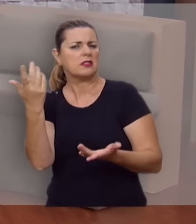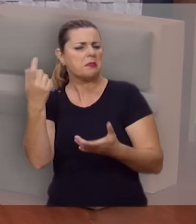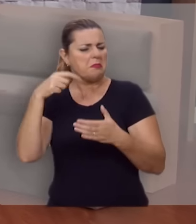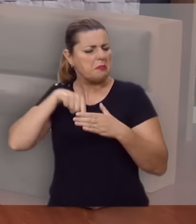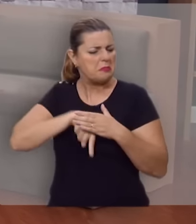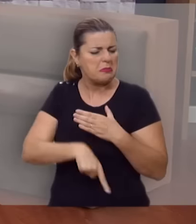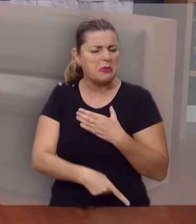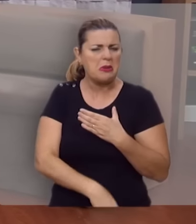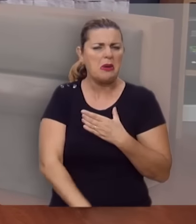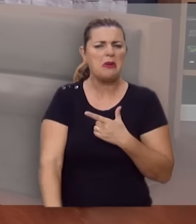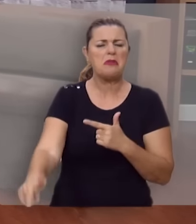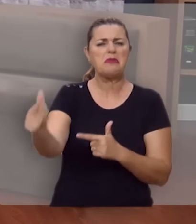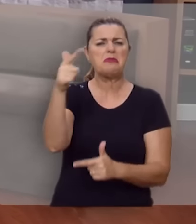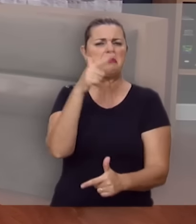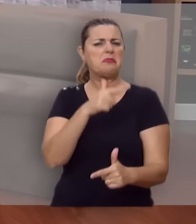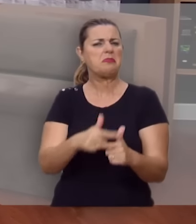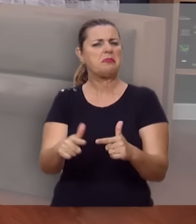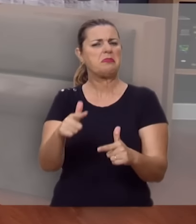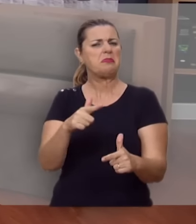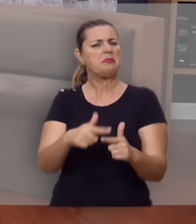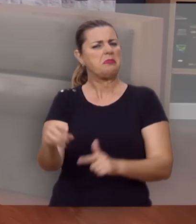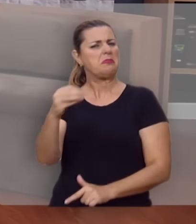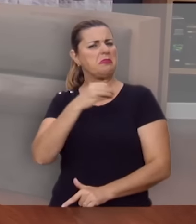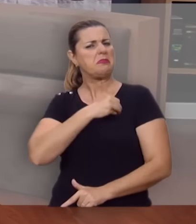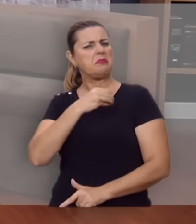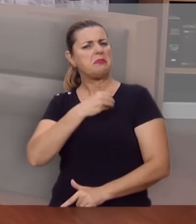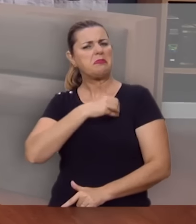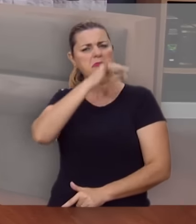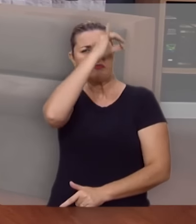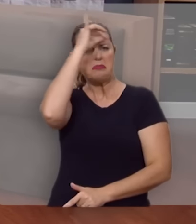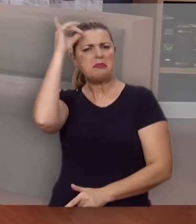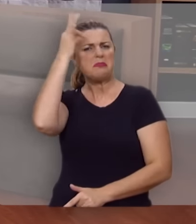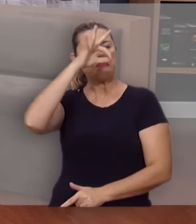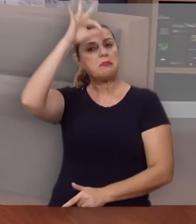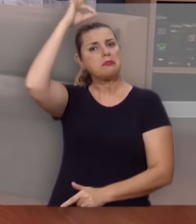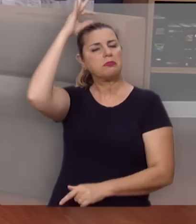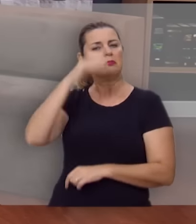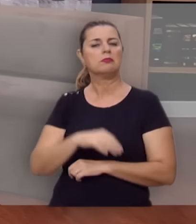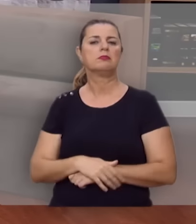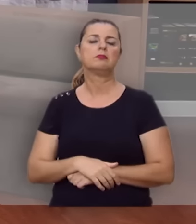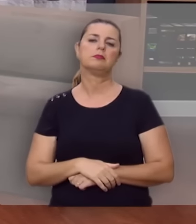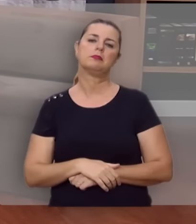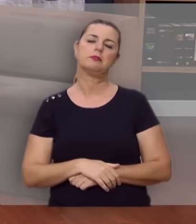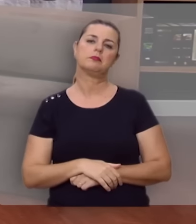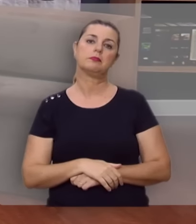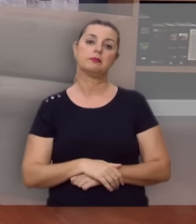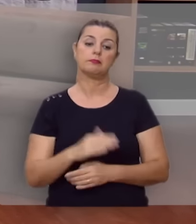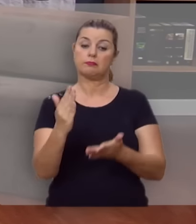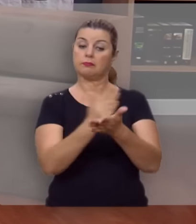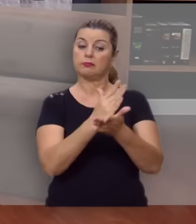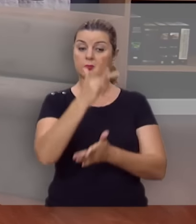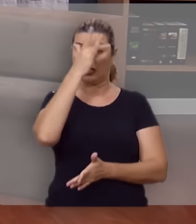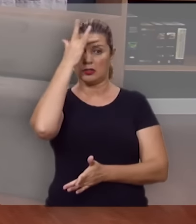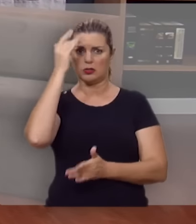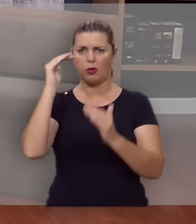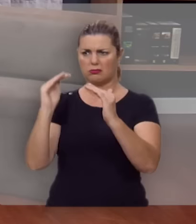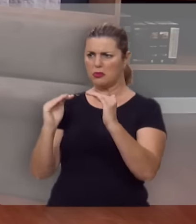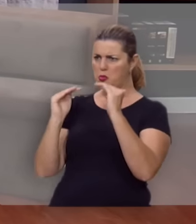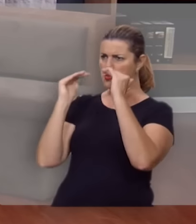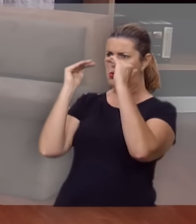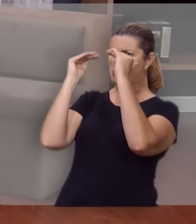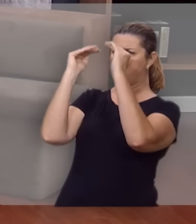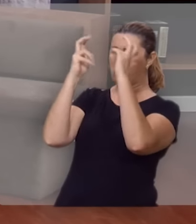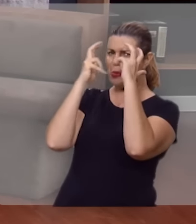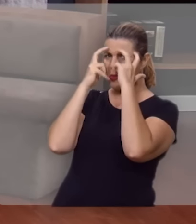mergulhada no mais profundo caudal da ignorância espiritual. É curioso isso. Alguém que alcança